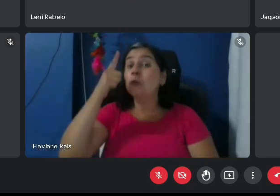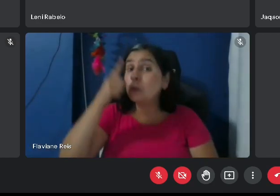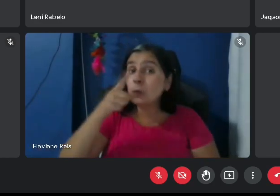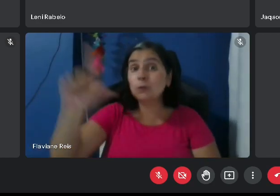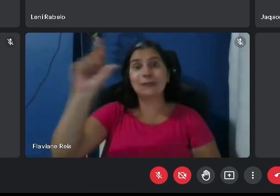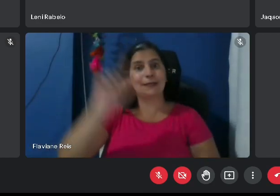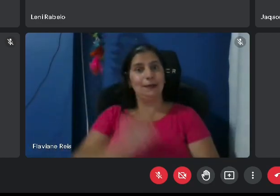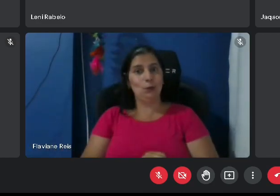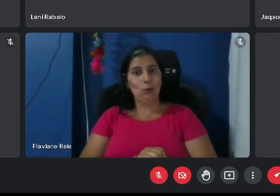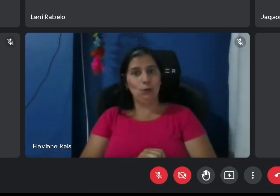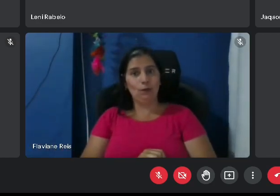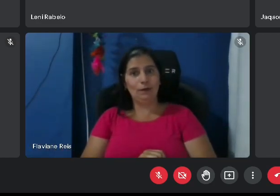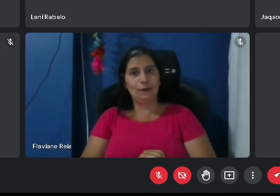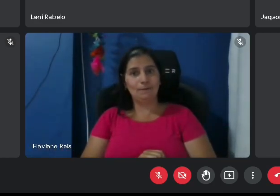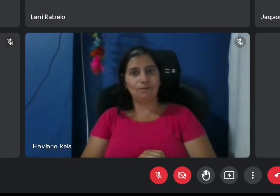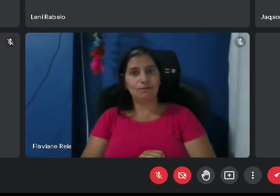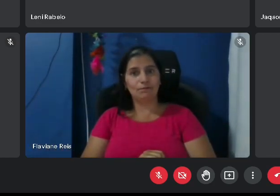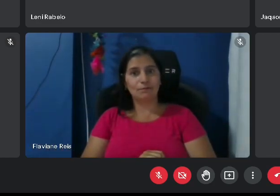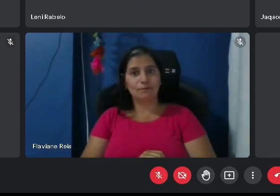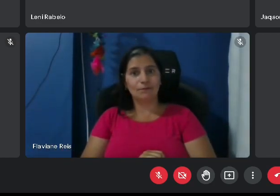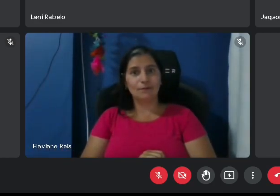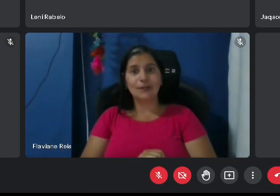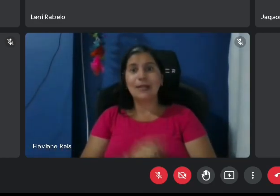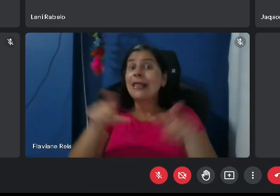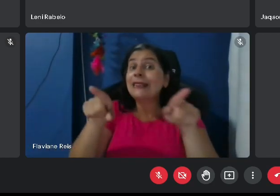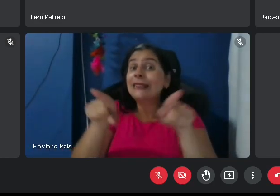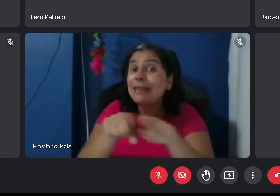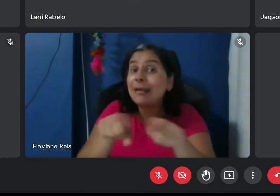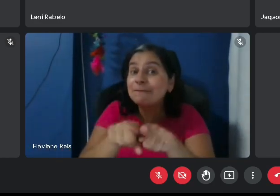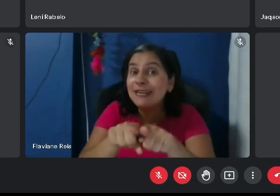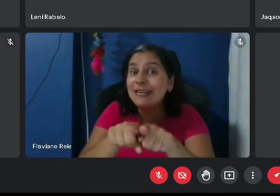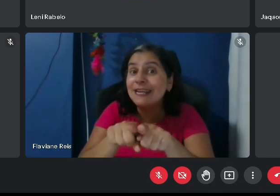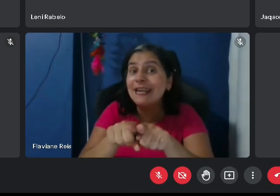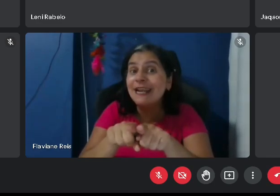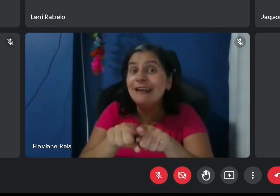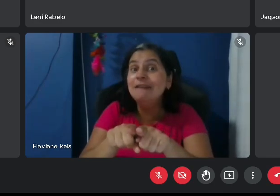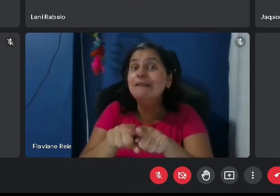Foram várias conquistas que nós da comunidade surda conseguimos.